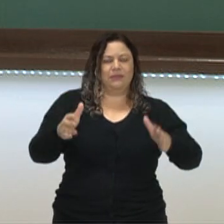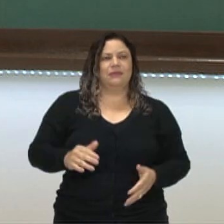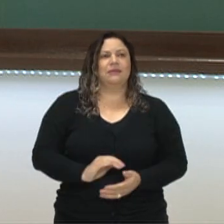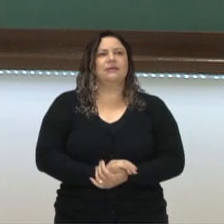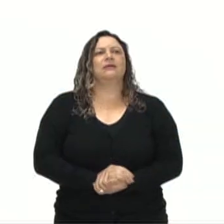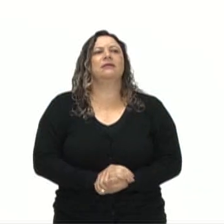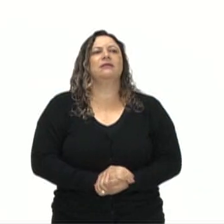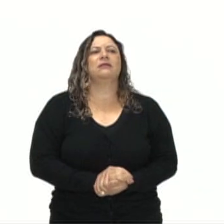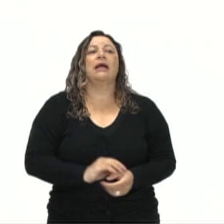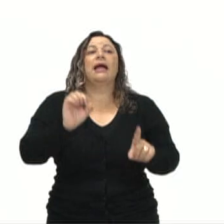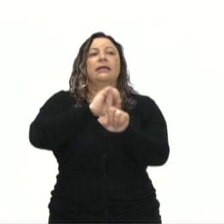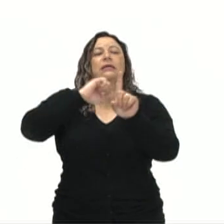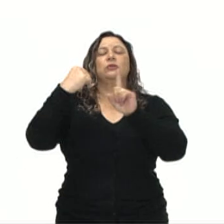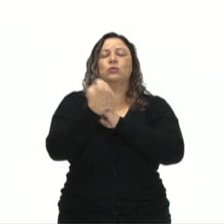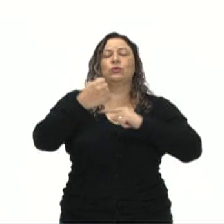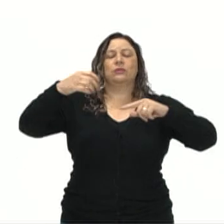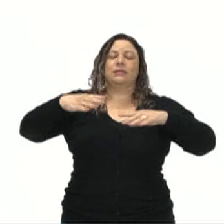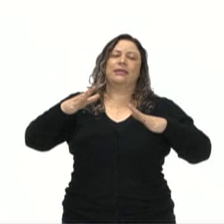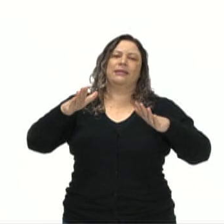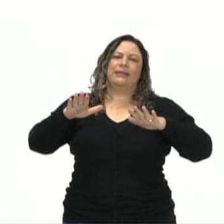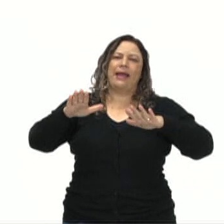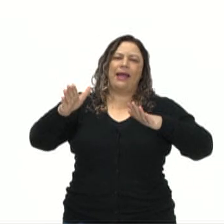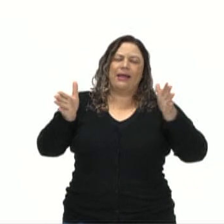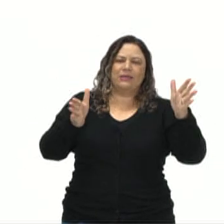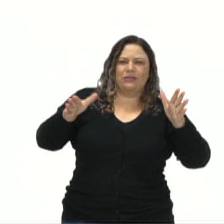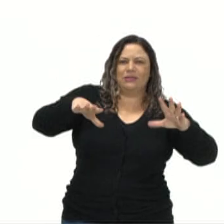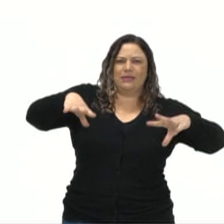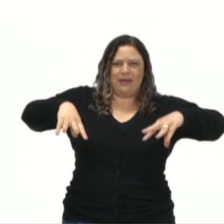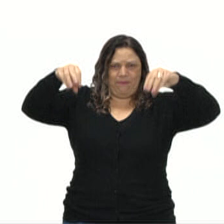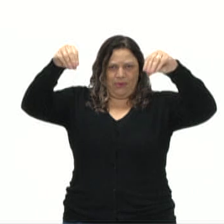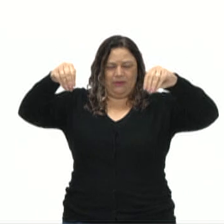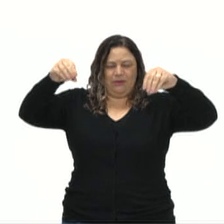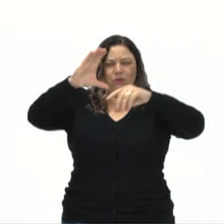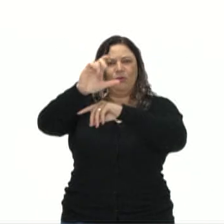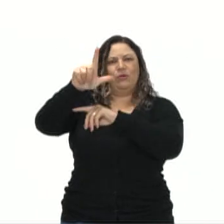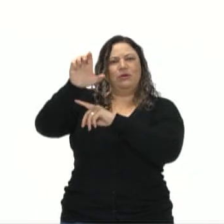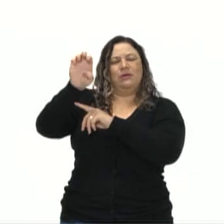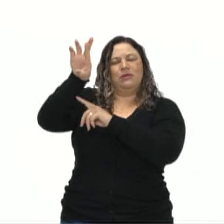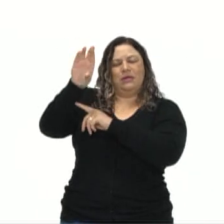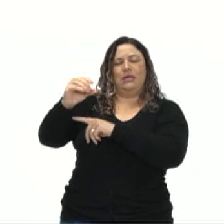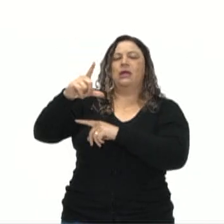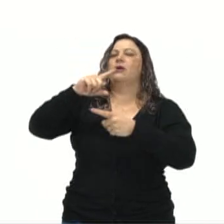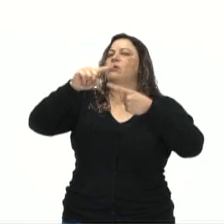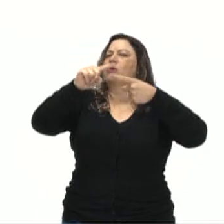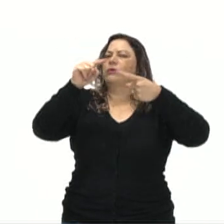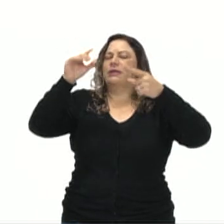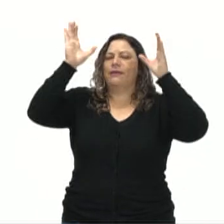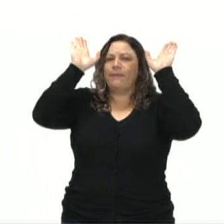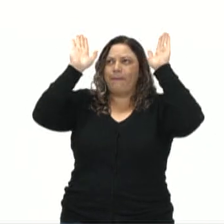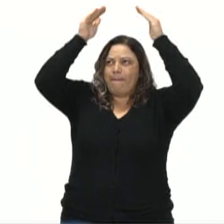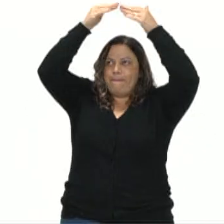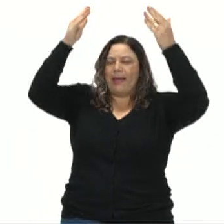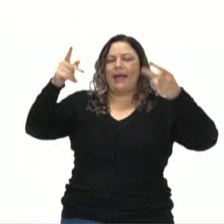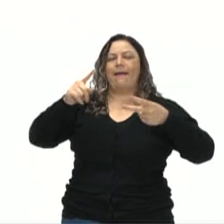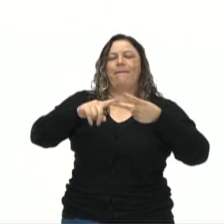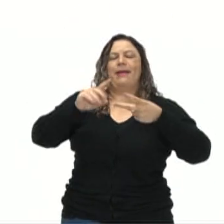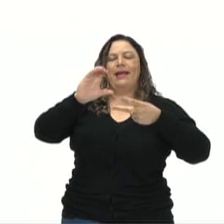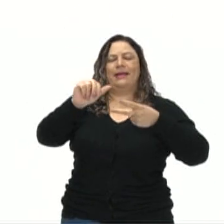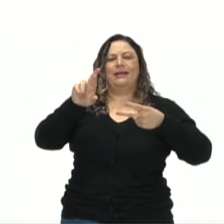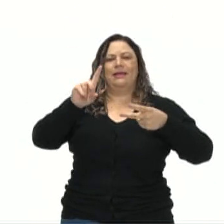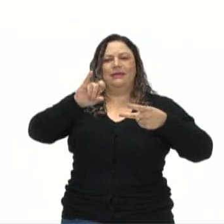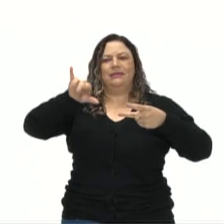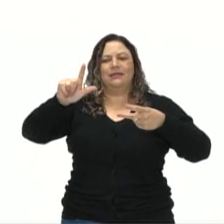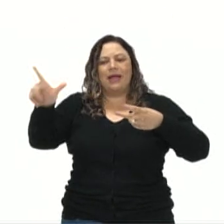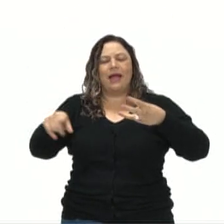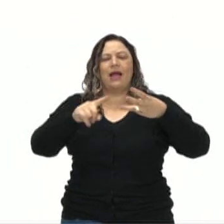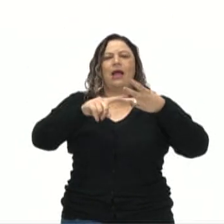Tá? Na sociedade medieval, o clero era composto pelo Papa, cardeais, bispos, padres,